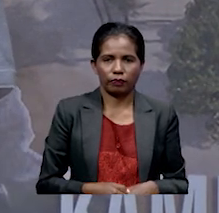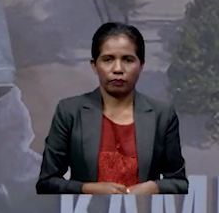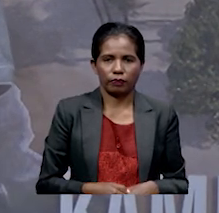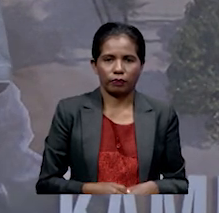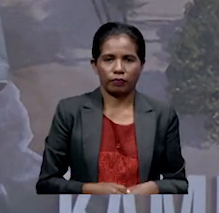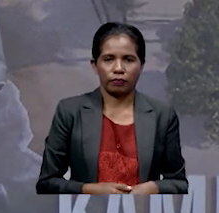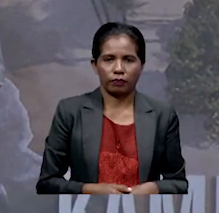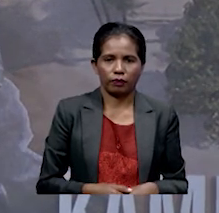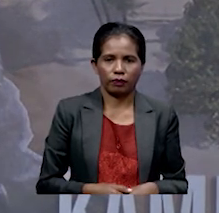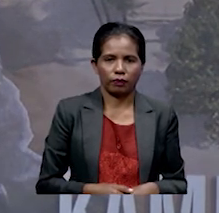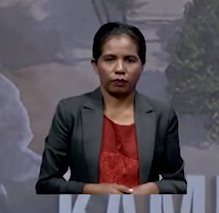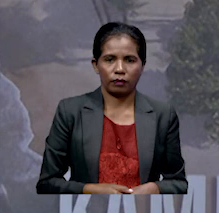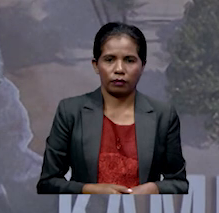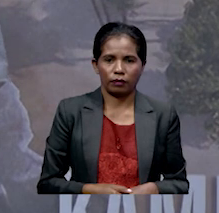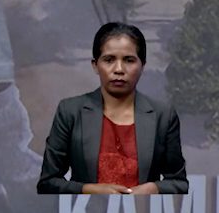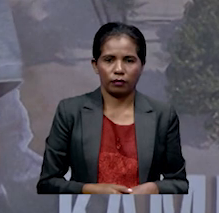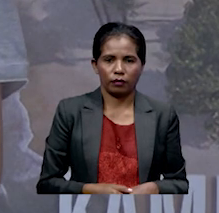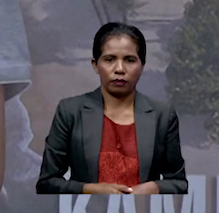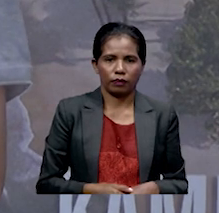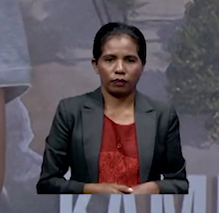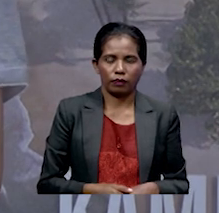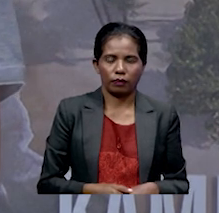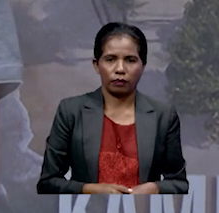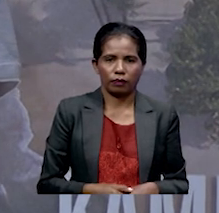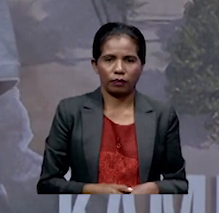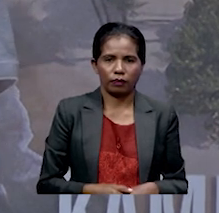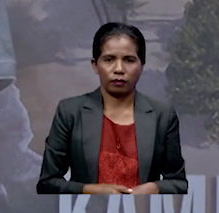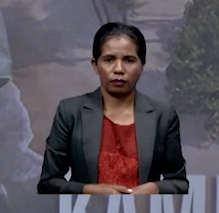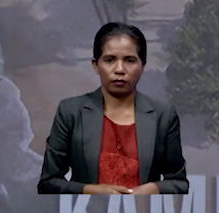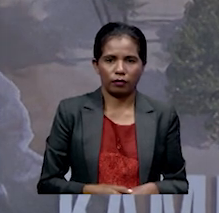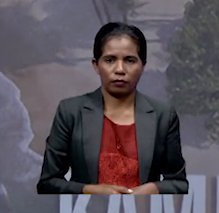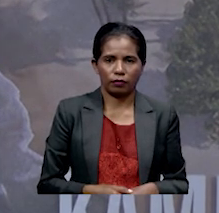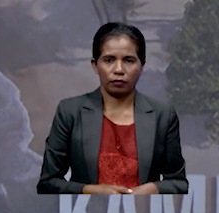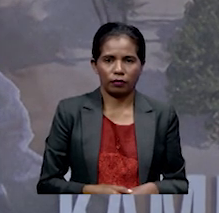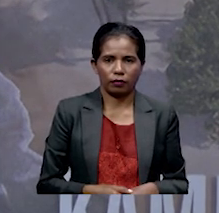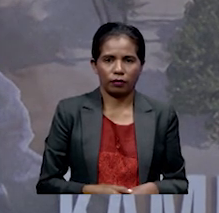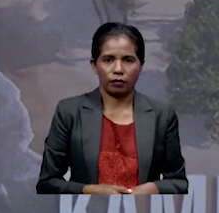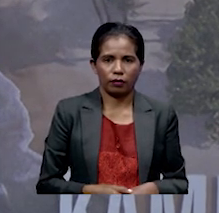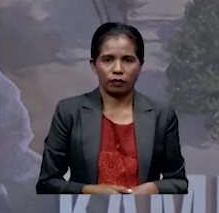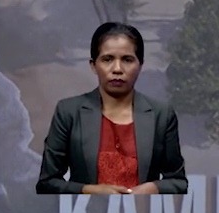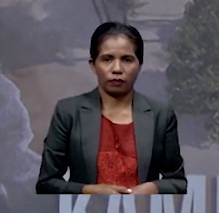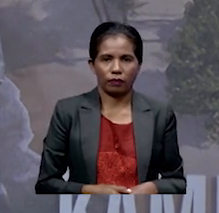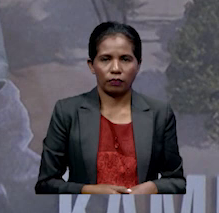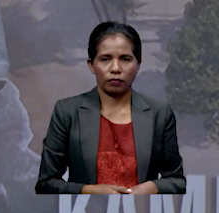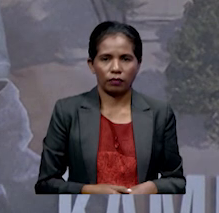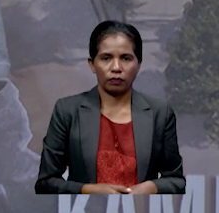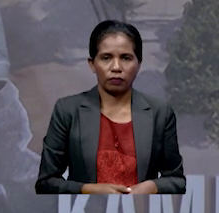Field to the Timor-Leste government and kick off the first game after